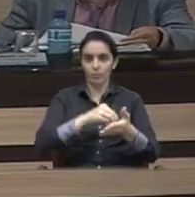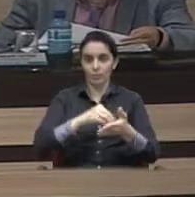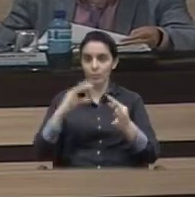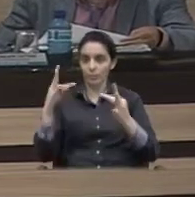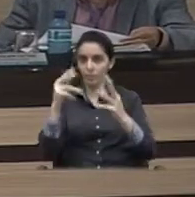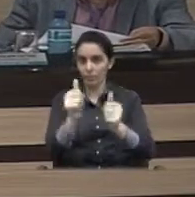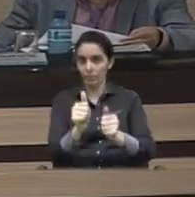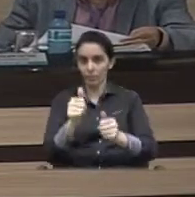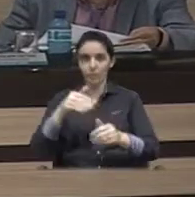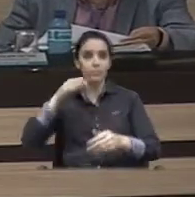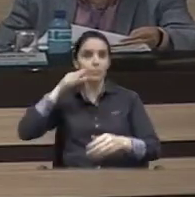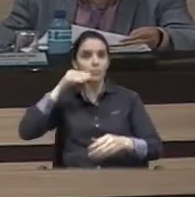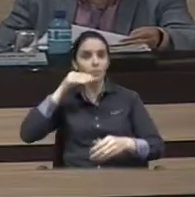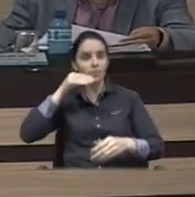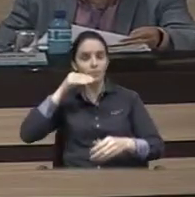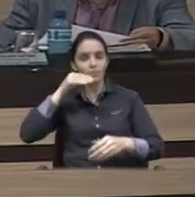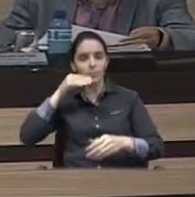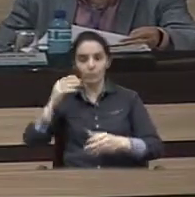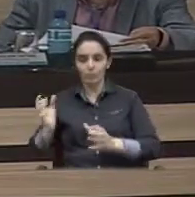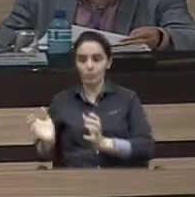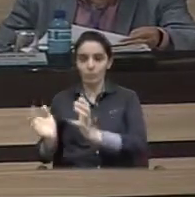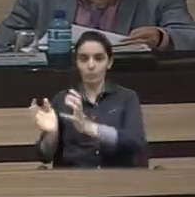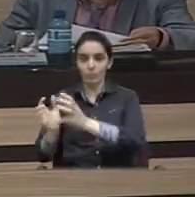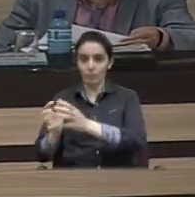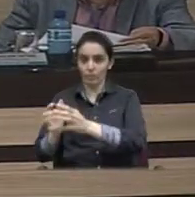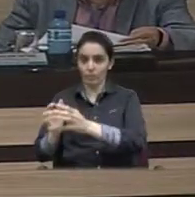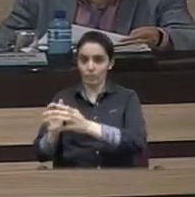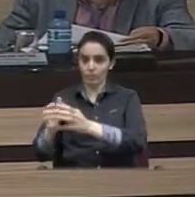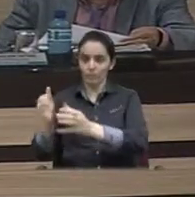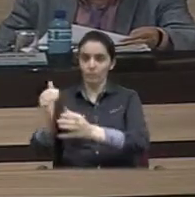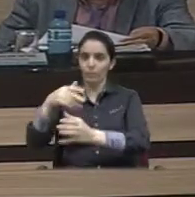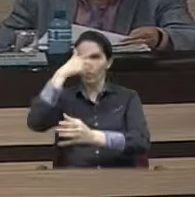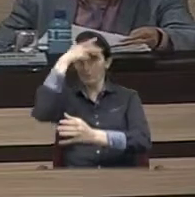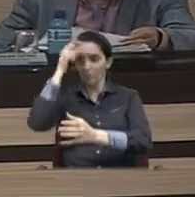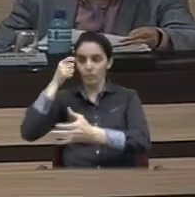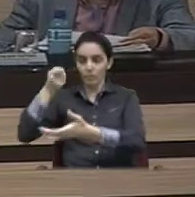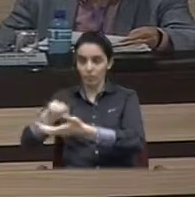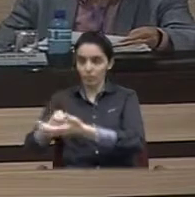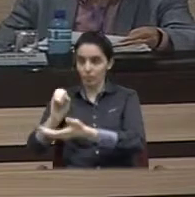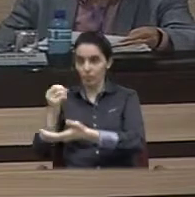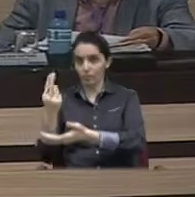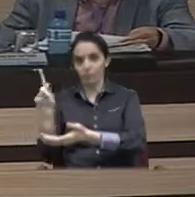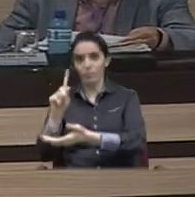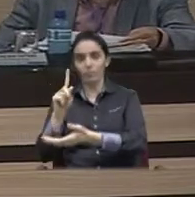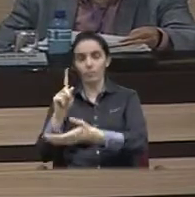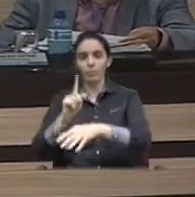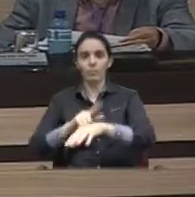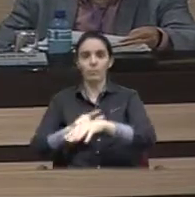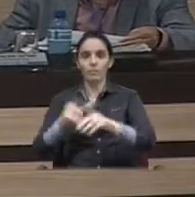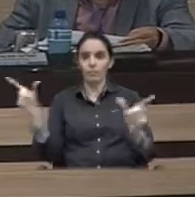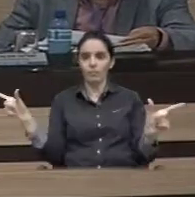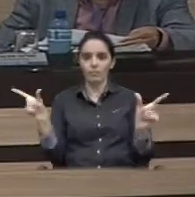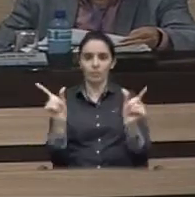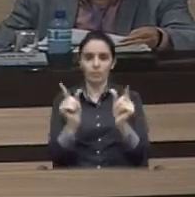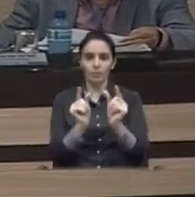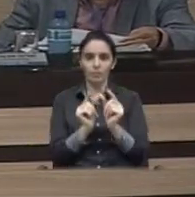das fundações mantidas ou instituídas pelo município, redução de carga horária semanal.